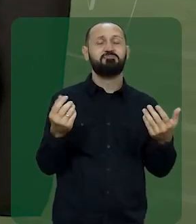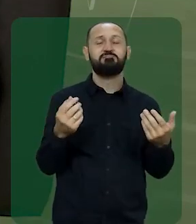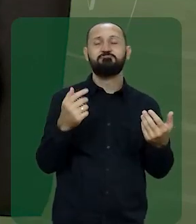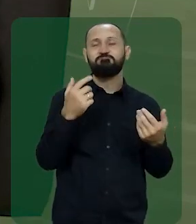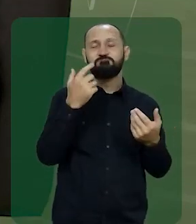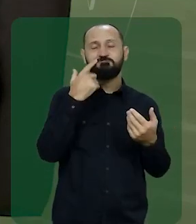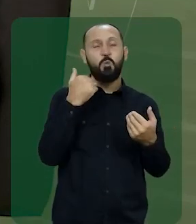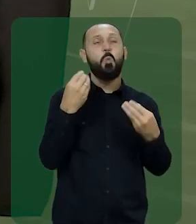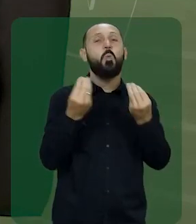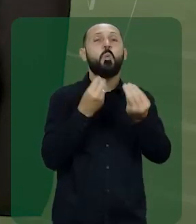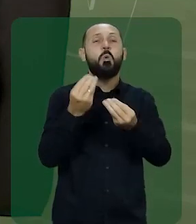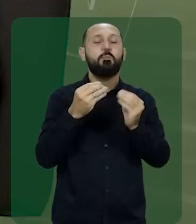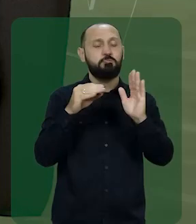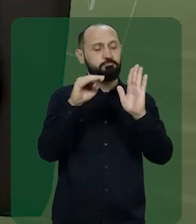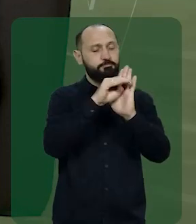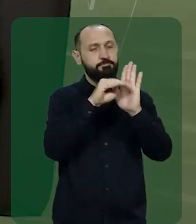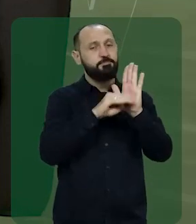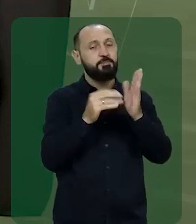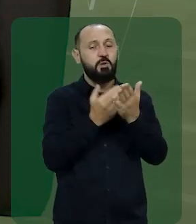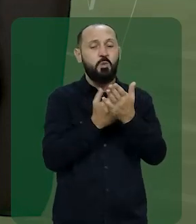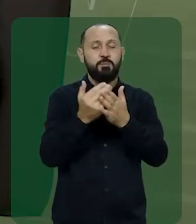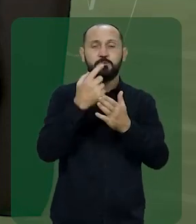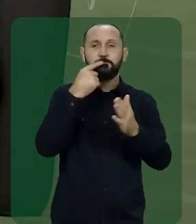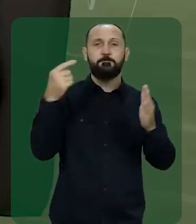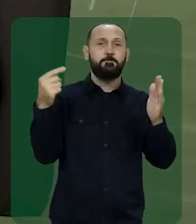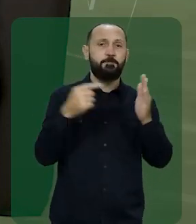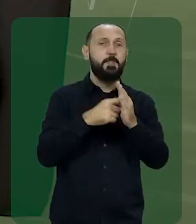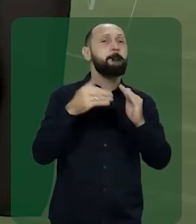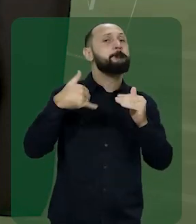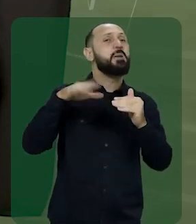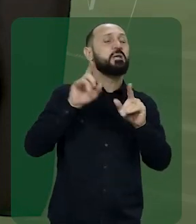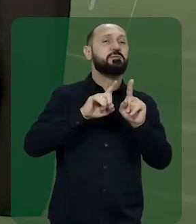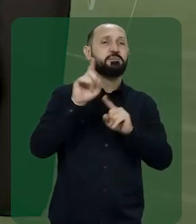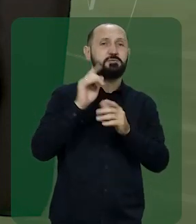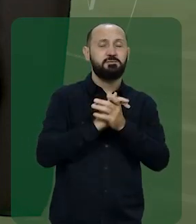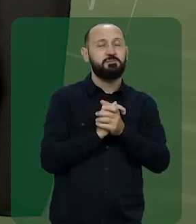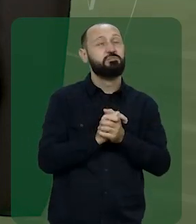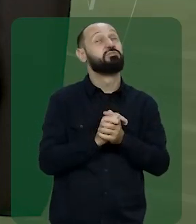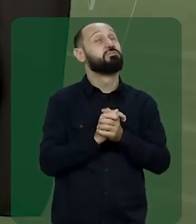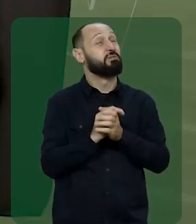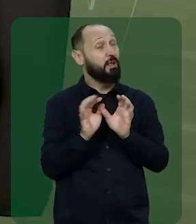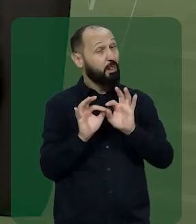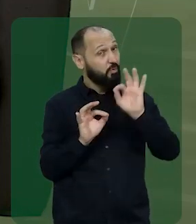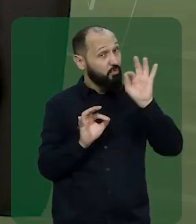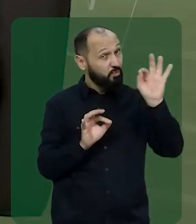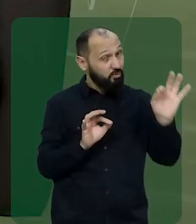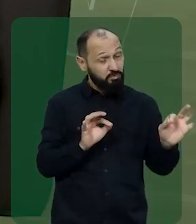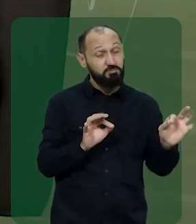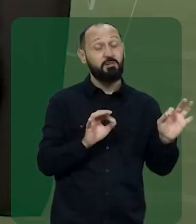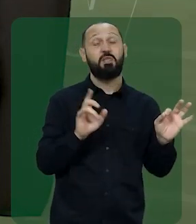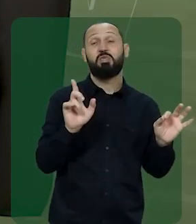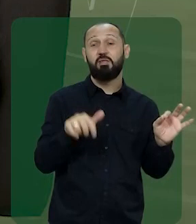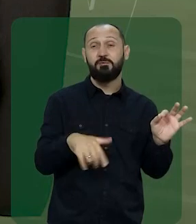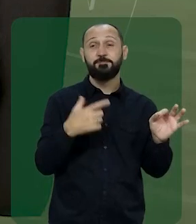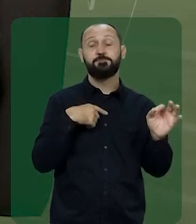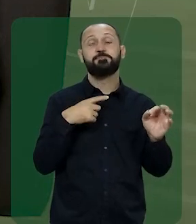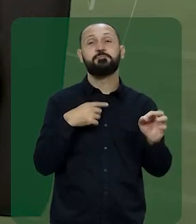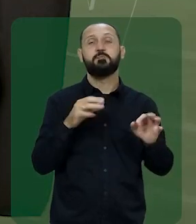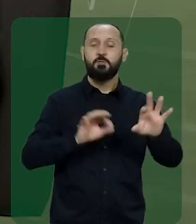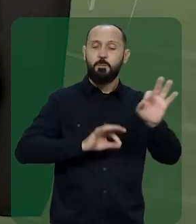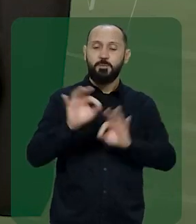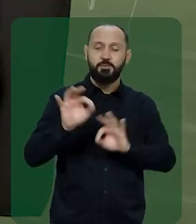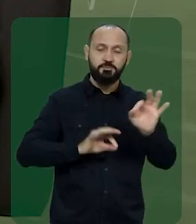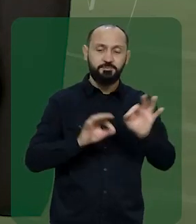transporte público, um remédio no posto de saúde, né? Qual o caminho para a gente fazer com que